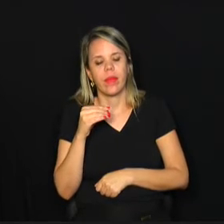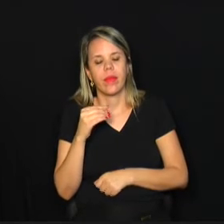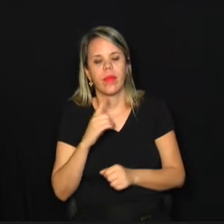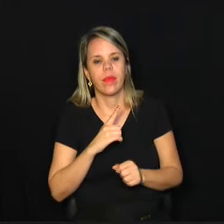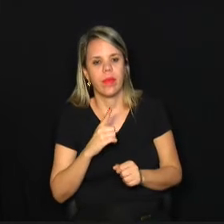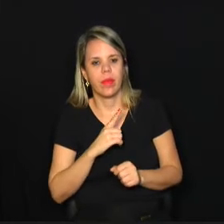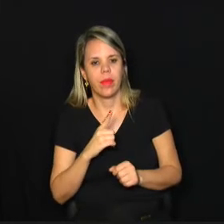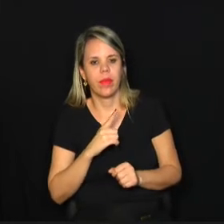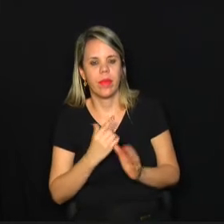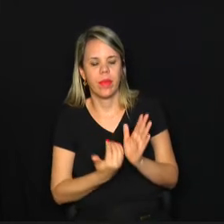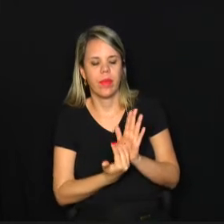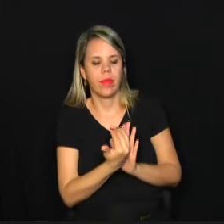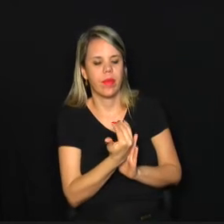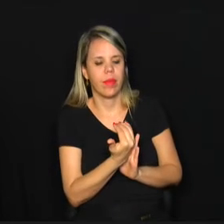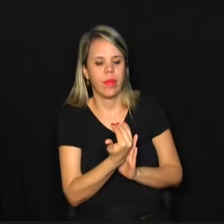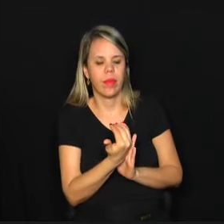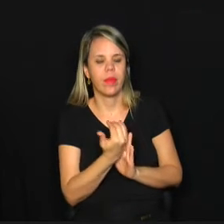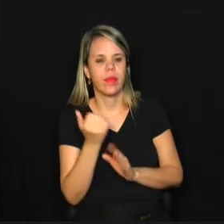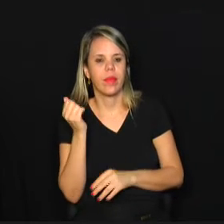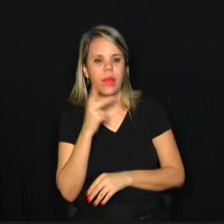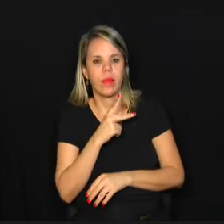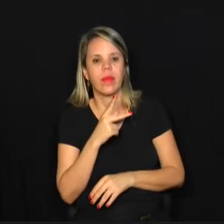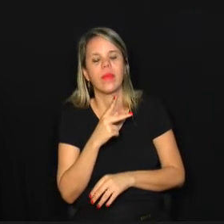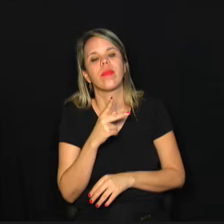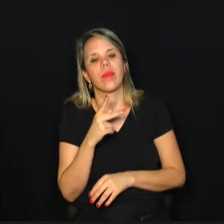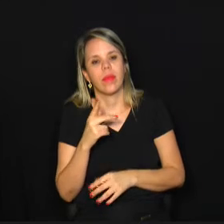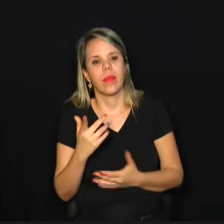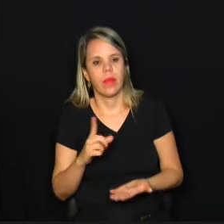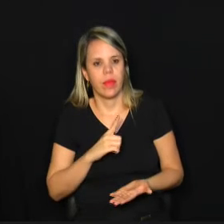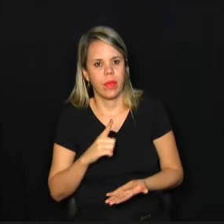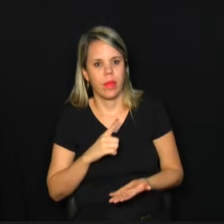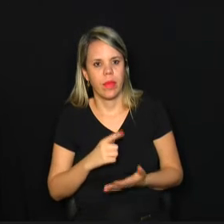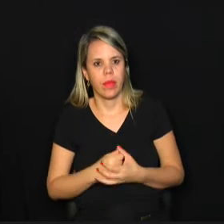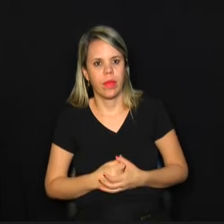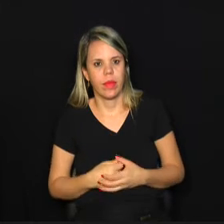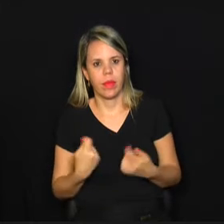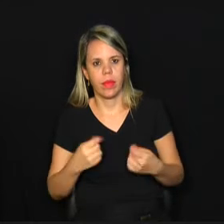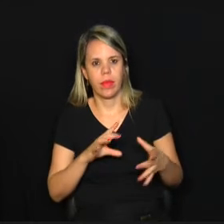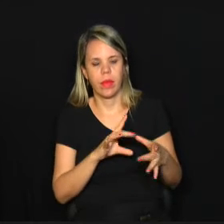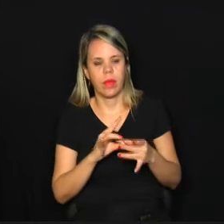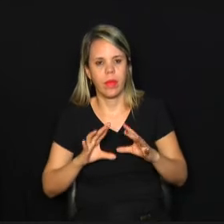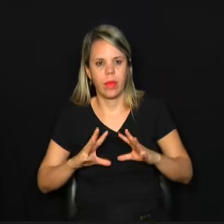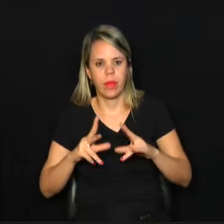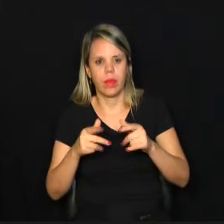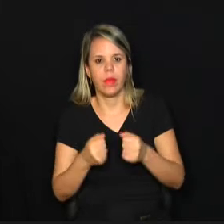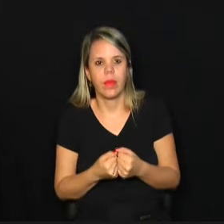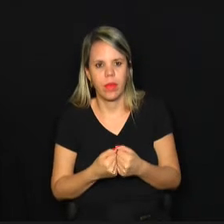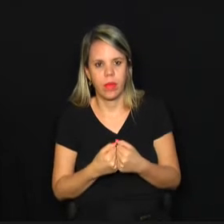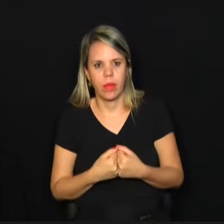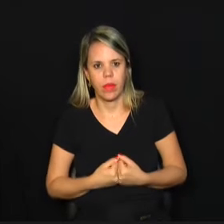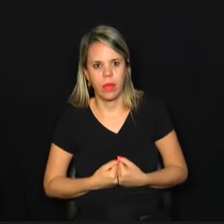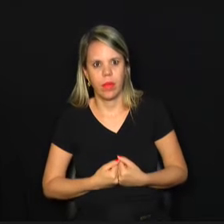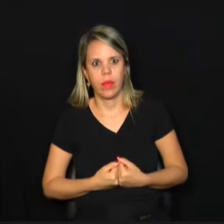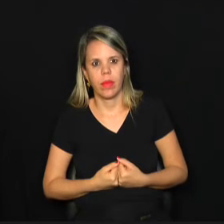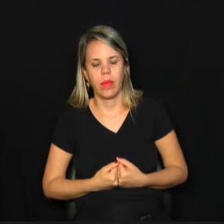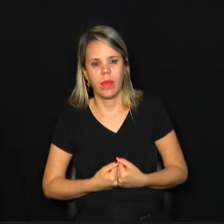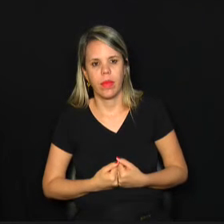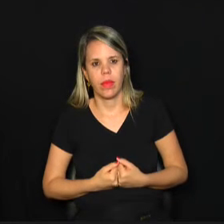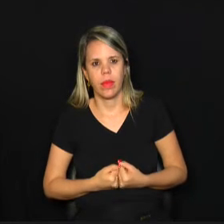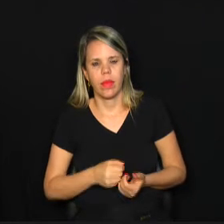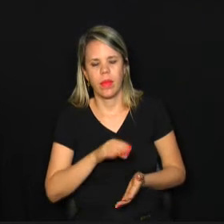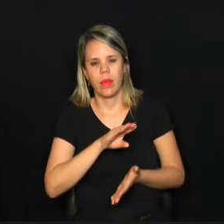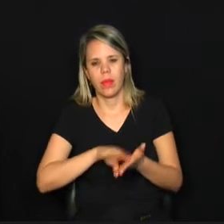sua contribuição previdenciária, ou seja, ele teve, nesse contexto todo, inclusive a retirada